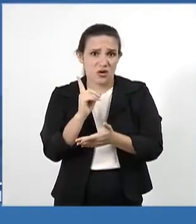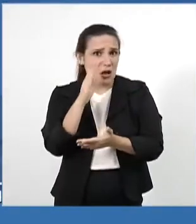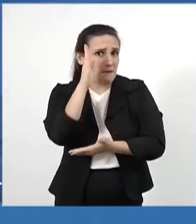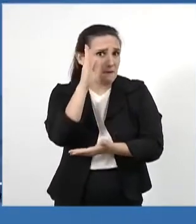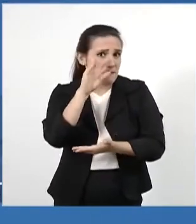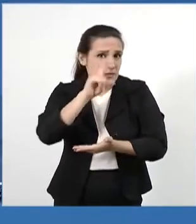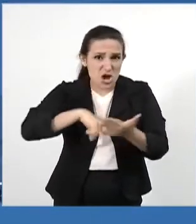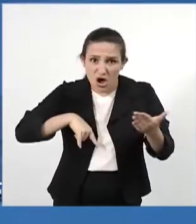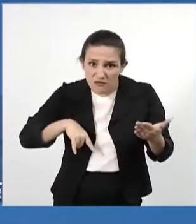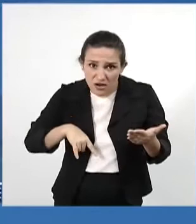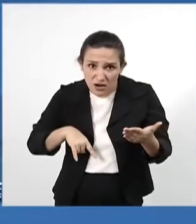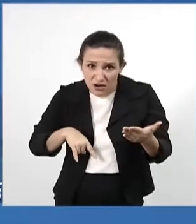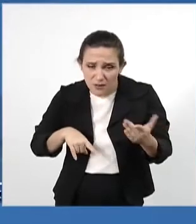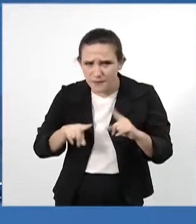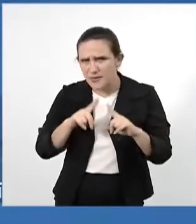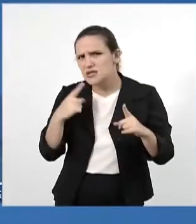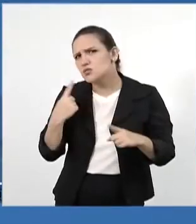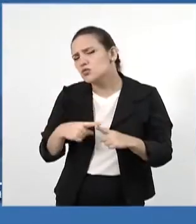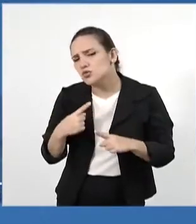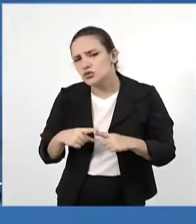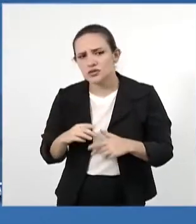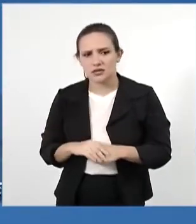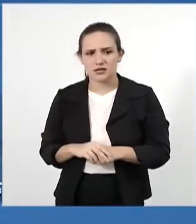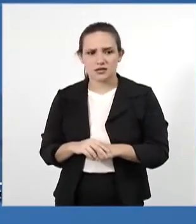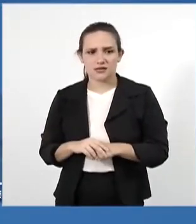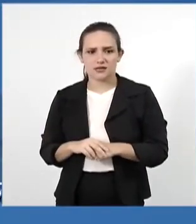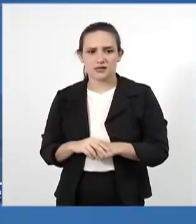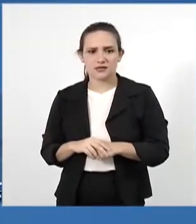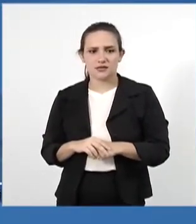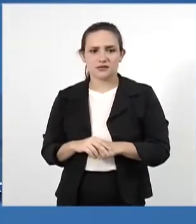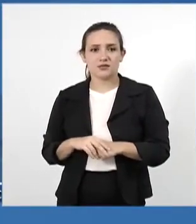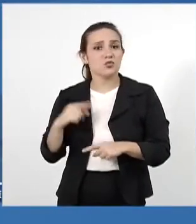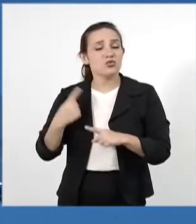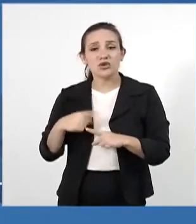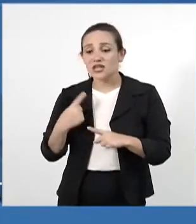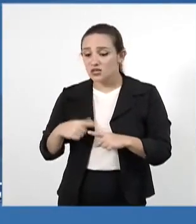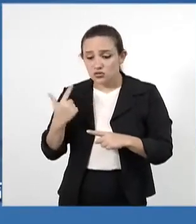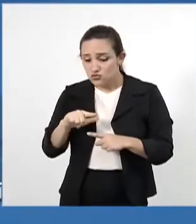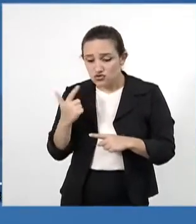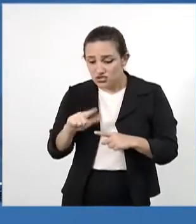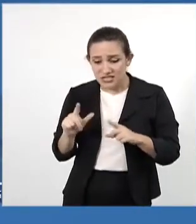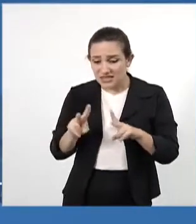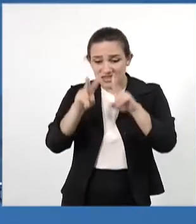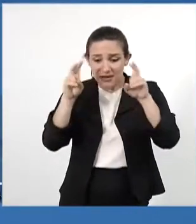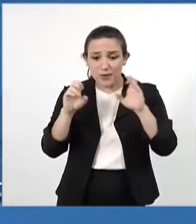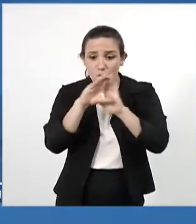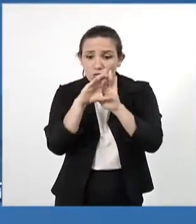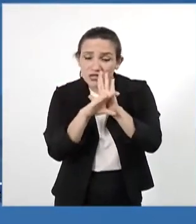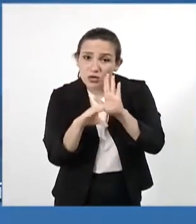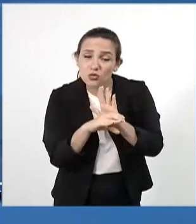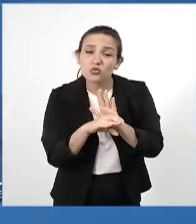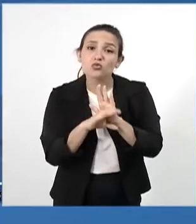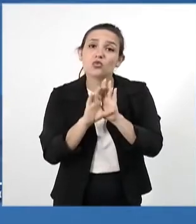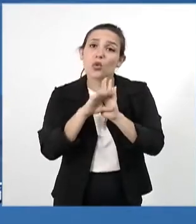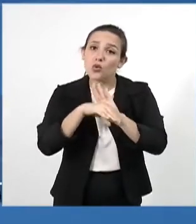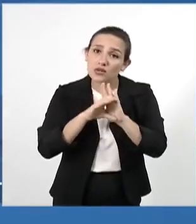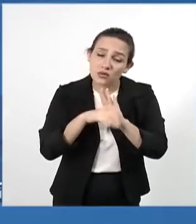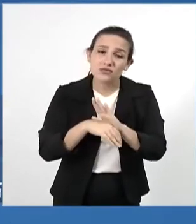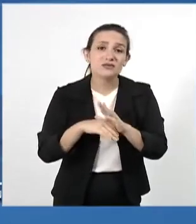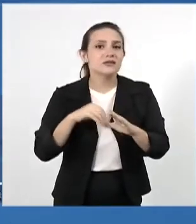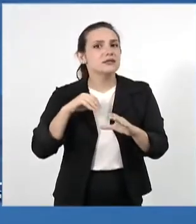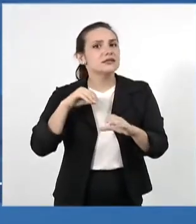justamente porque ele não tratou dos conhecimentos específicos da área onde aquela pessoa atua.